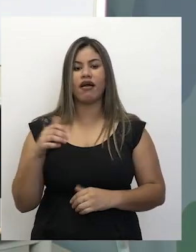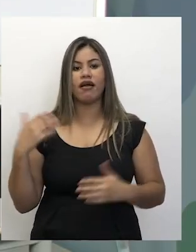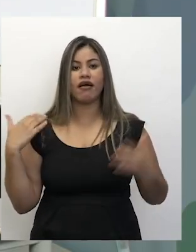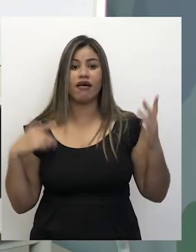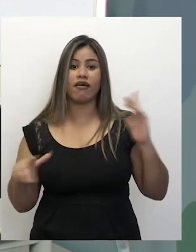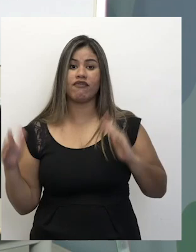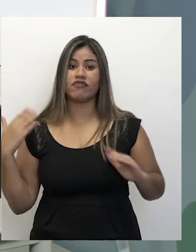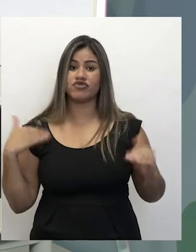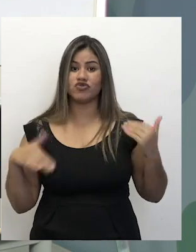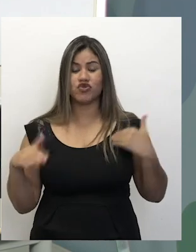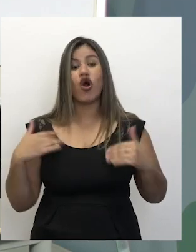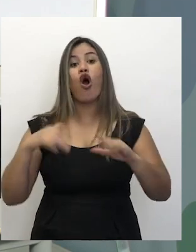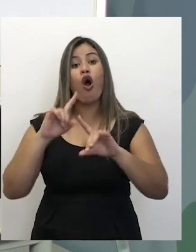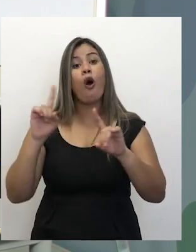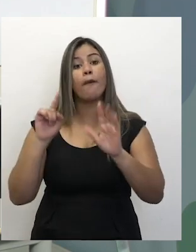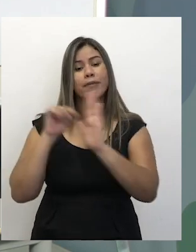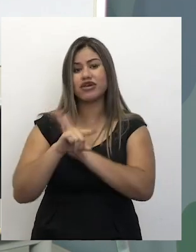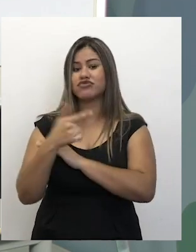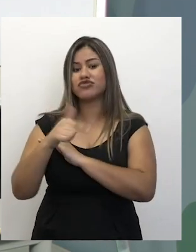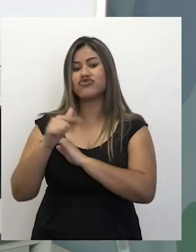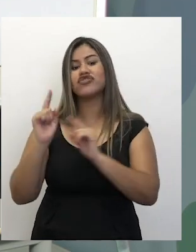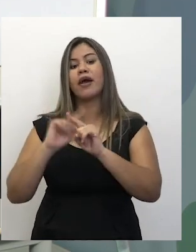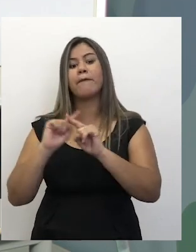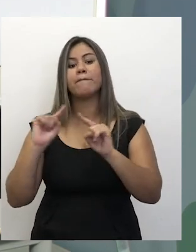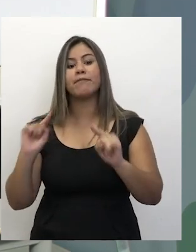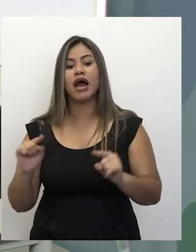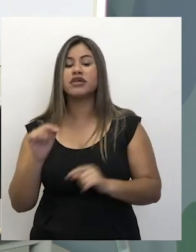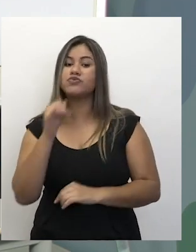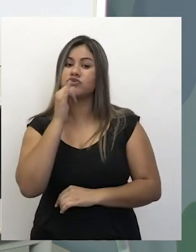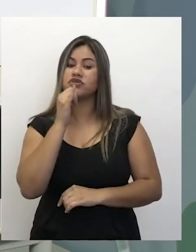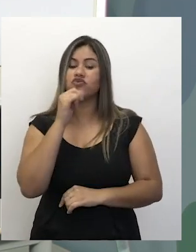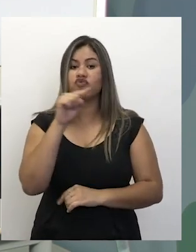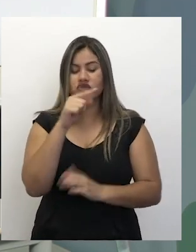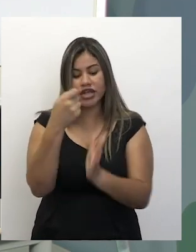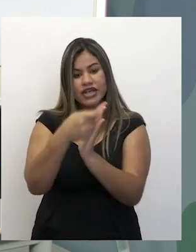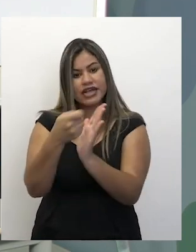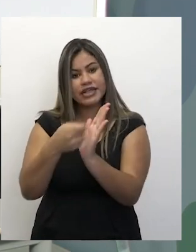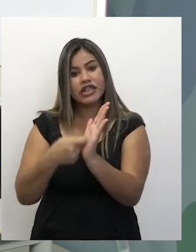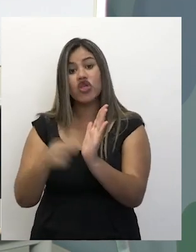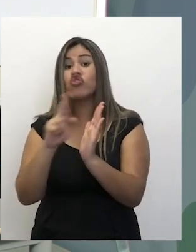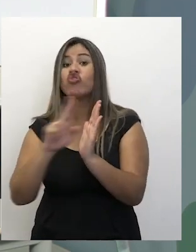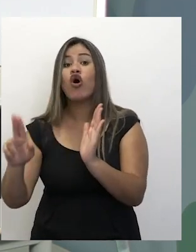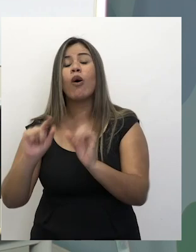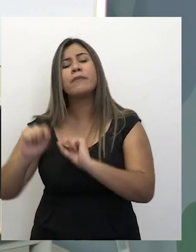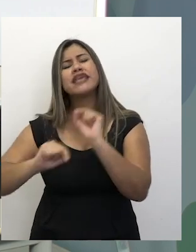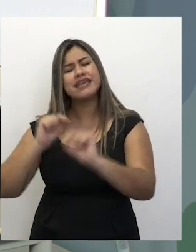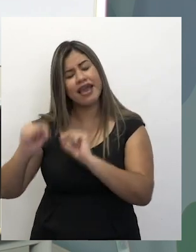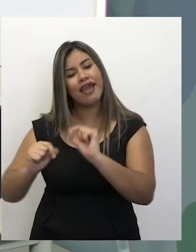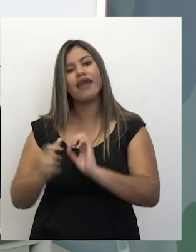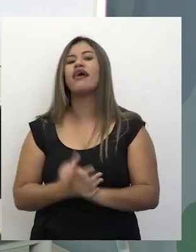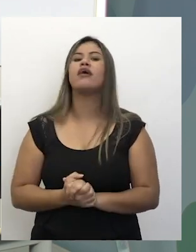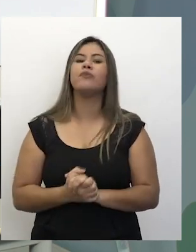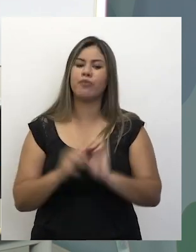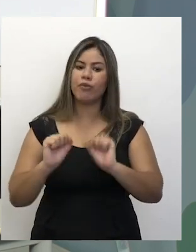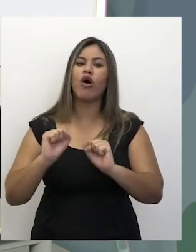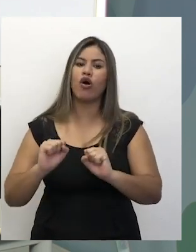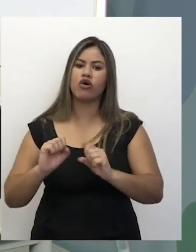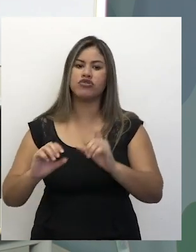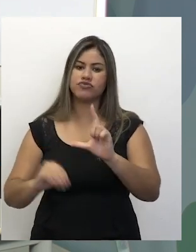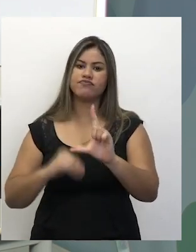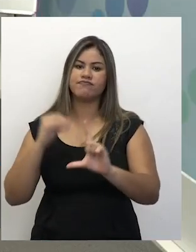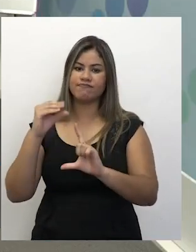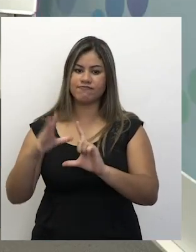Aventura essa pergunta nem estava nem salão da programação mas é quais são os escritores que vocês estão lendo compartilhe conosco tá aí vai falar uma coisa